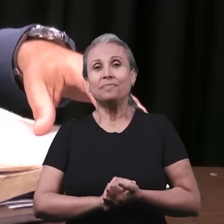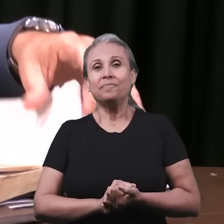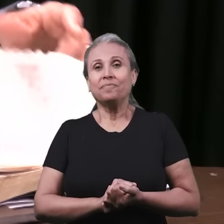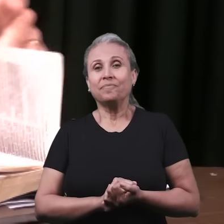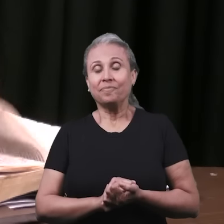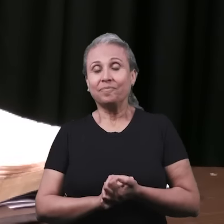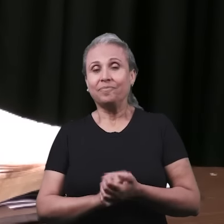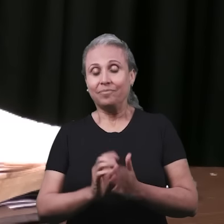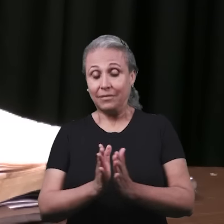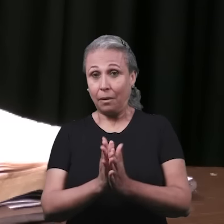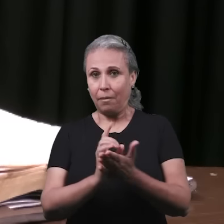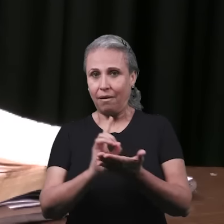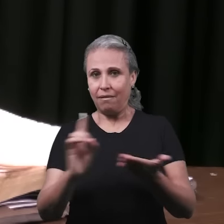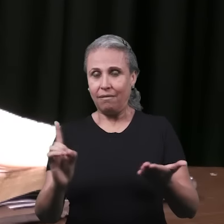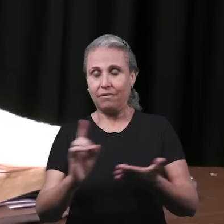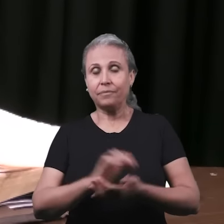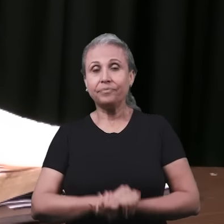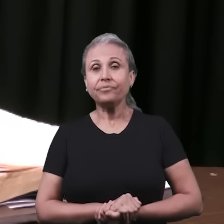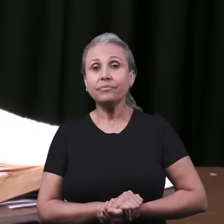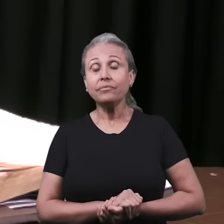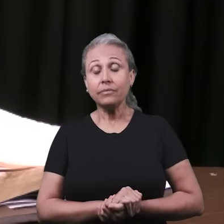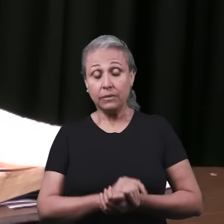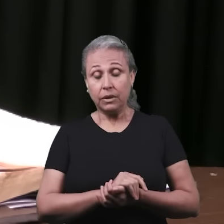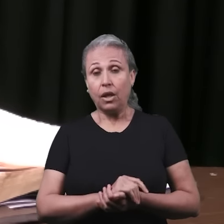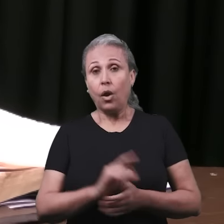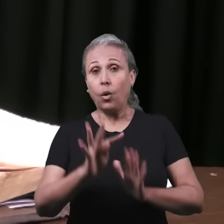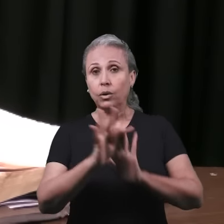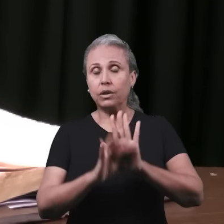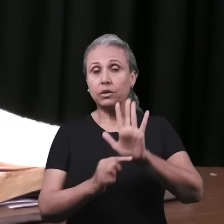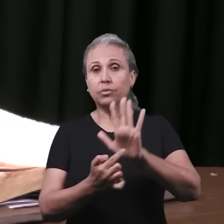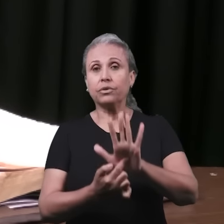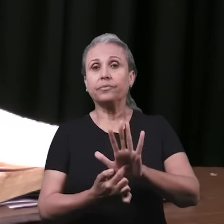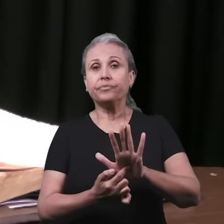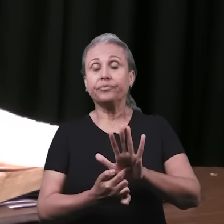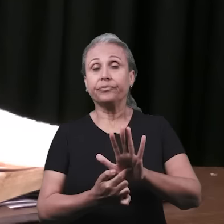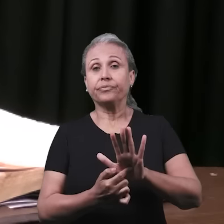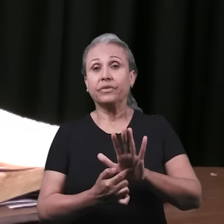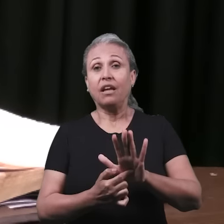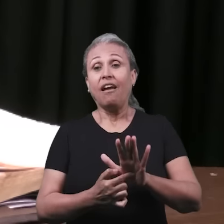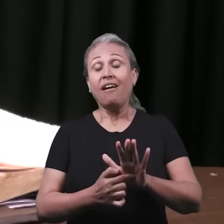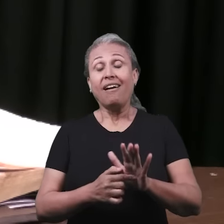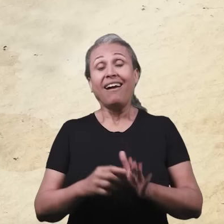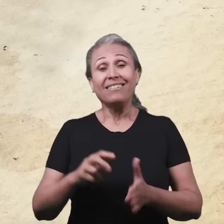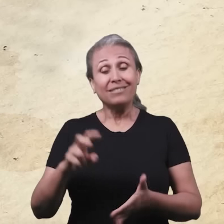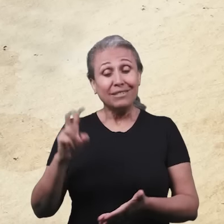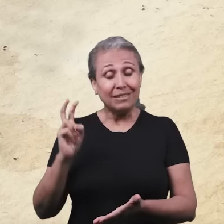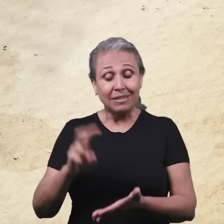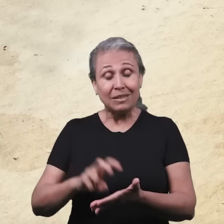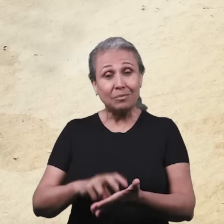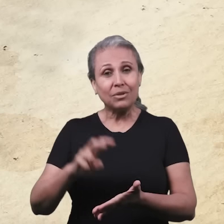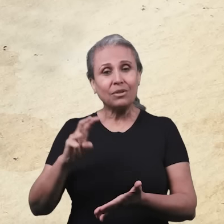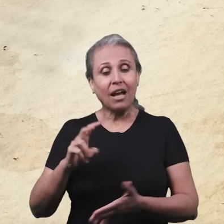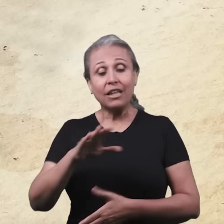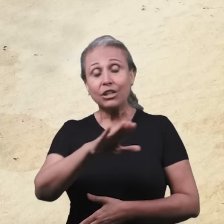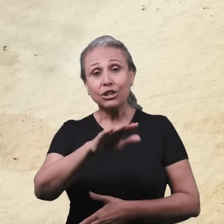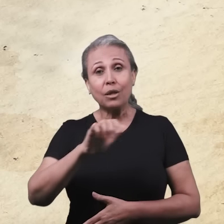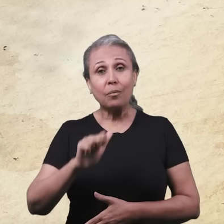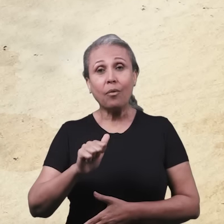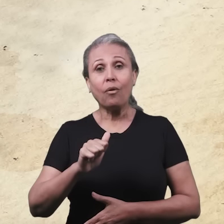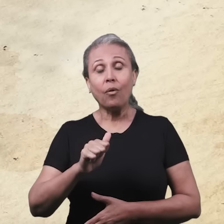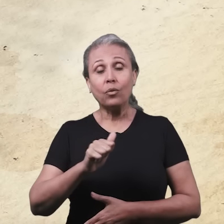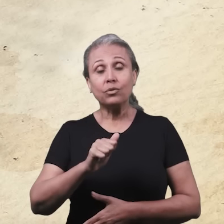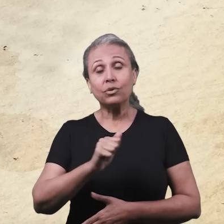meditar nas Escrituras Sagradas. Diz assim a palavra do Senhor: E quando já era dia, chamou a si os